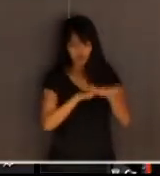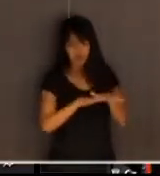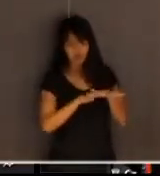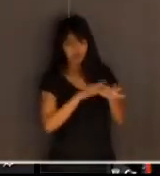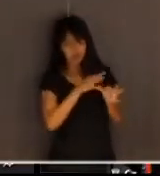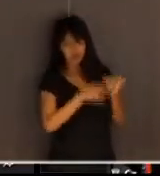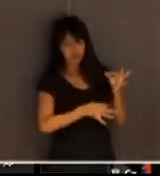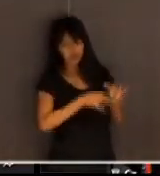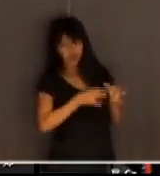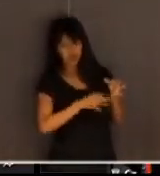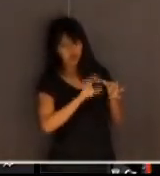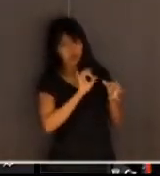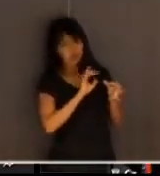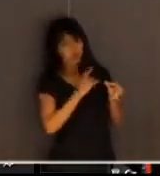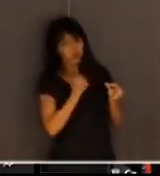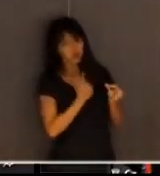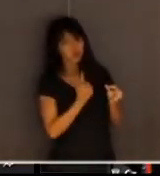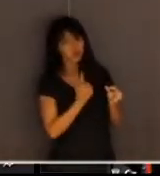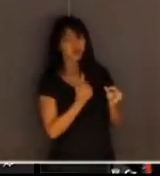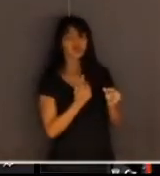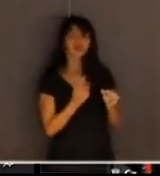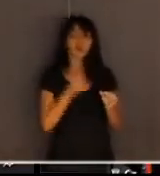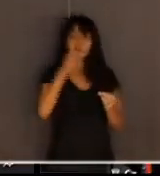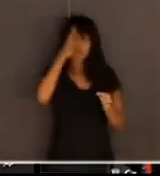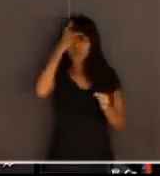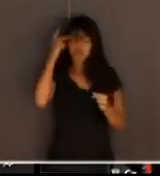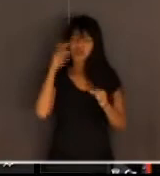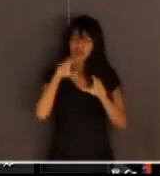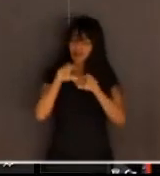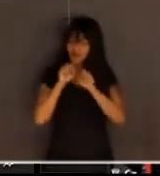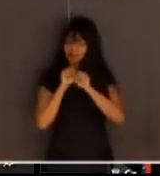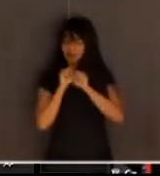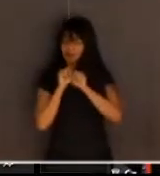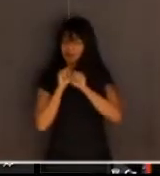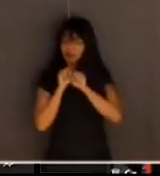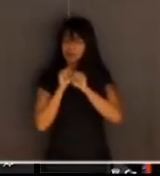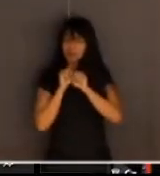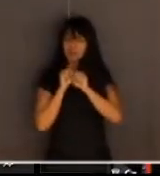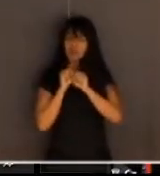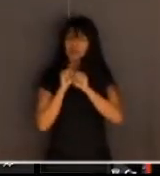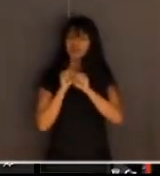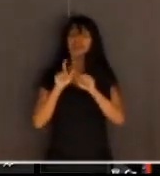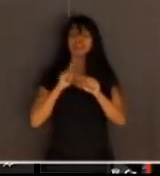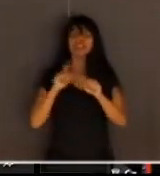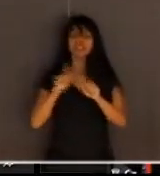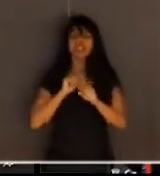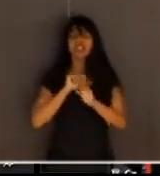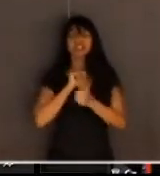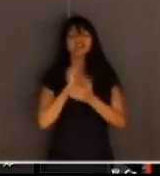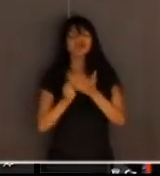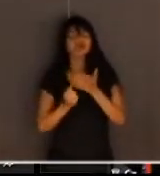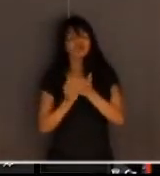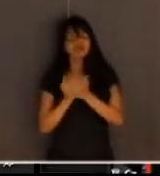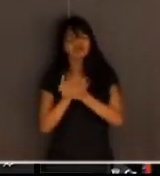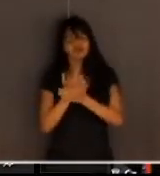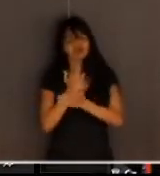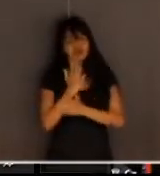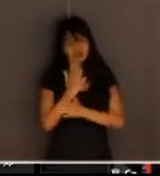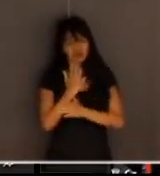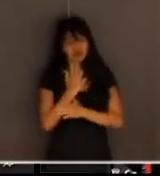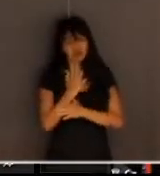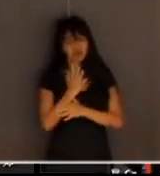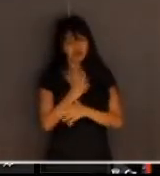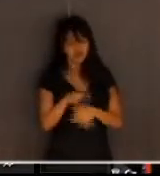tem só um único receptor. Há receptores da informação, da